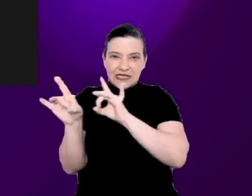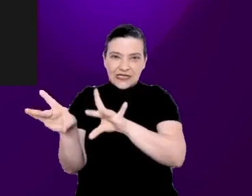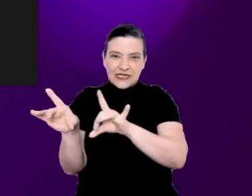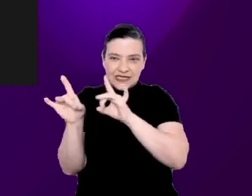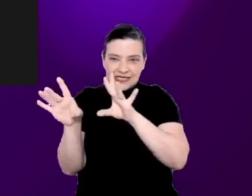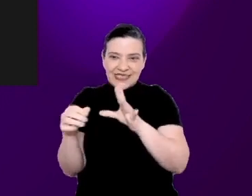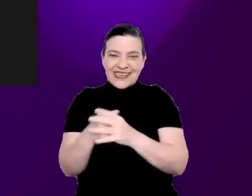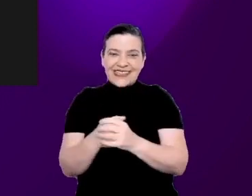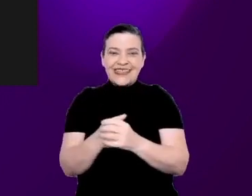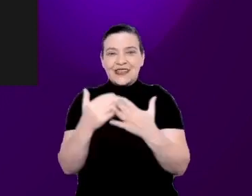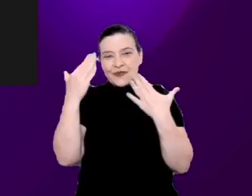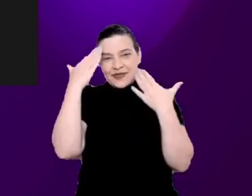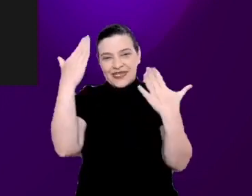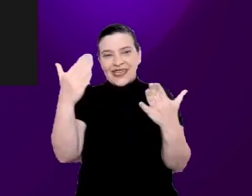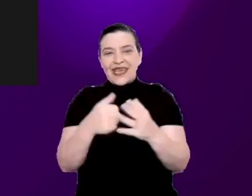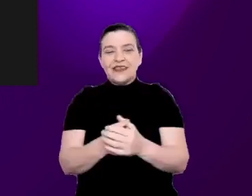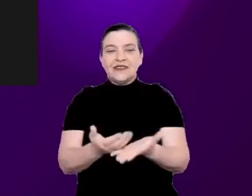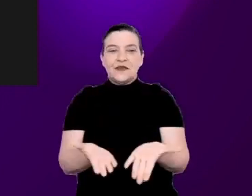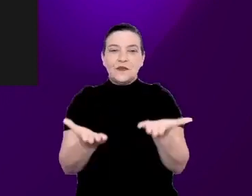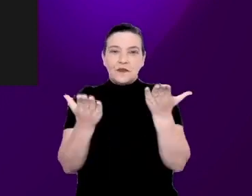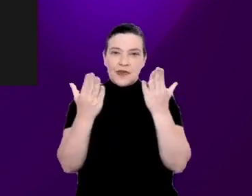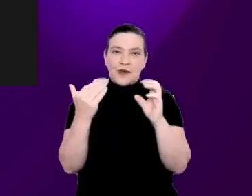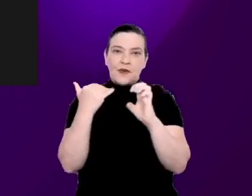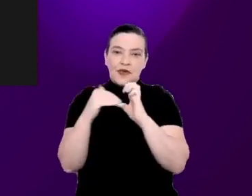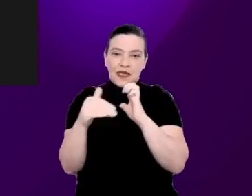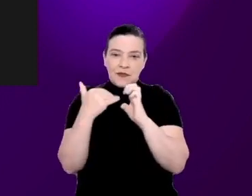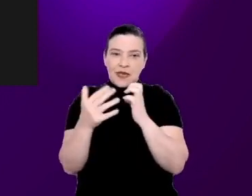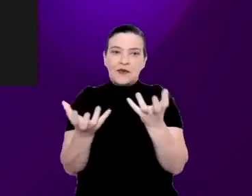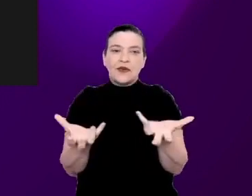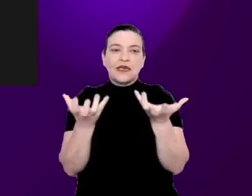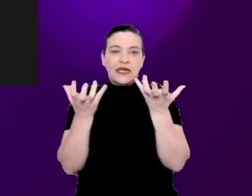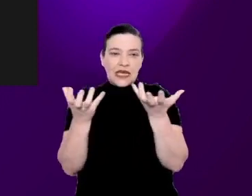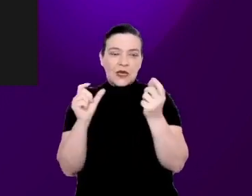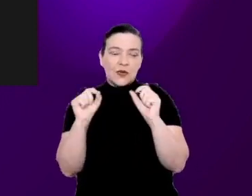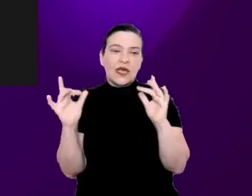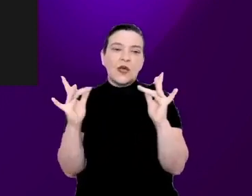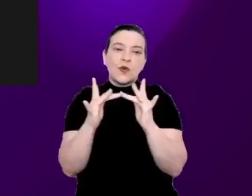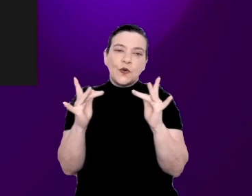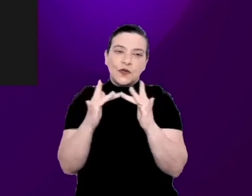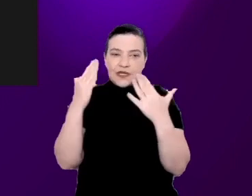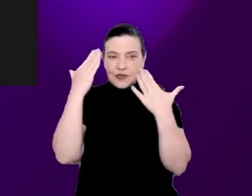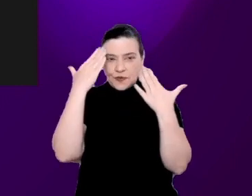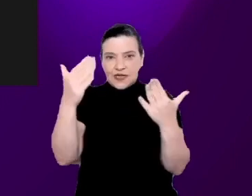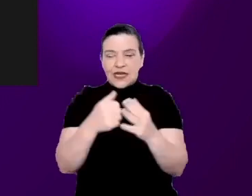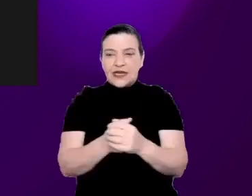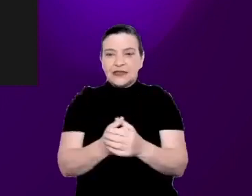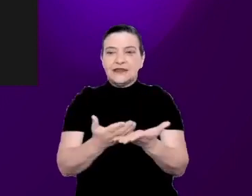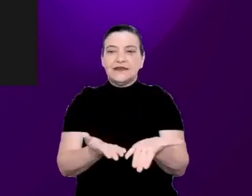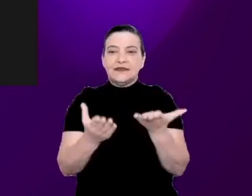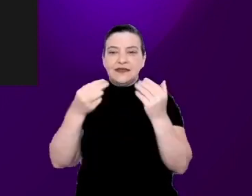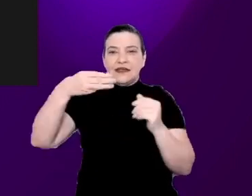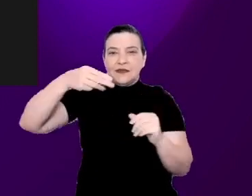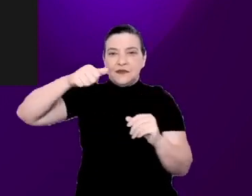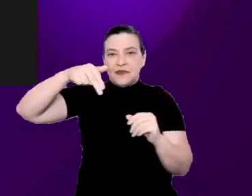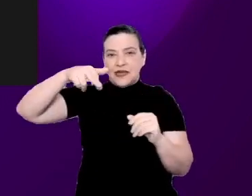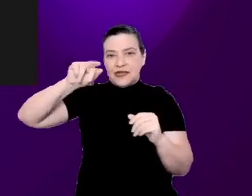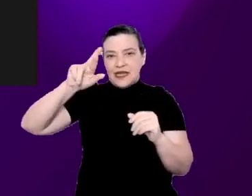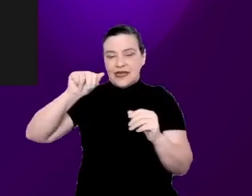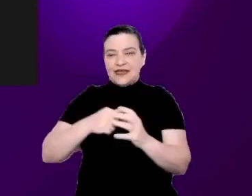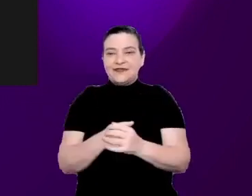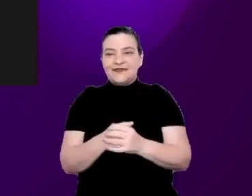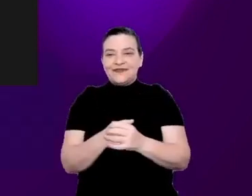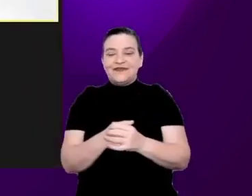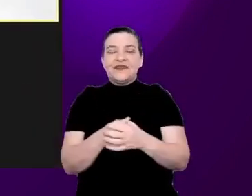para isso, muito obrigada, deixo aqui o meu e-mail para quem quiser qualquer tipo de contato, muito obrigada, devolvo a palavra aí ao Manara.